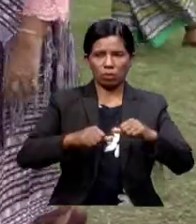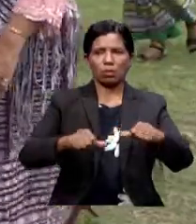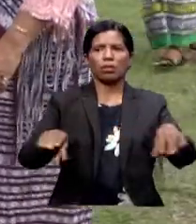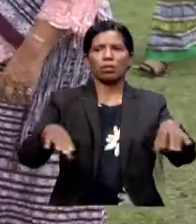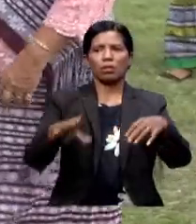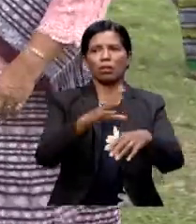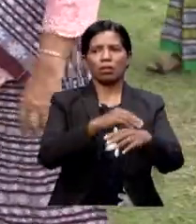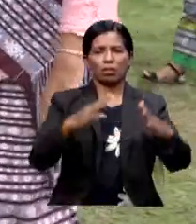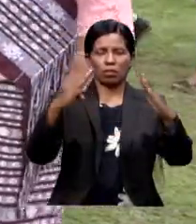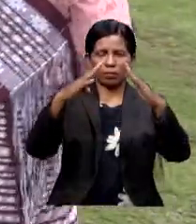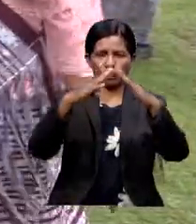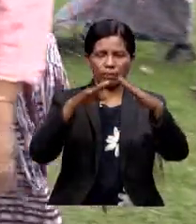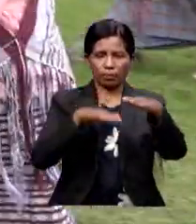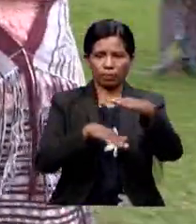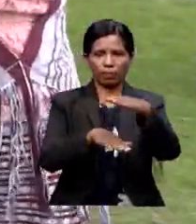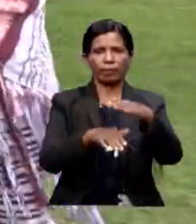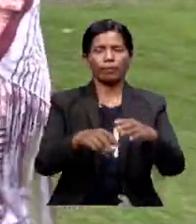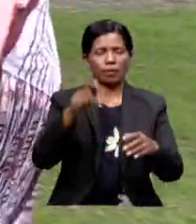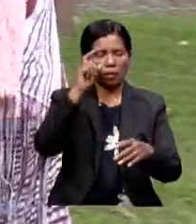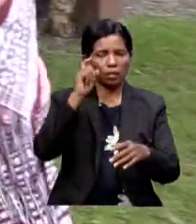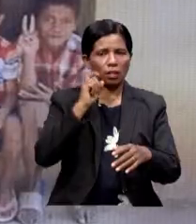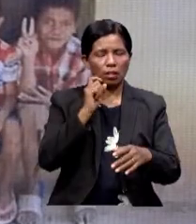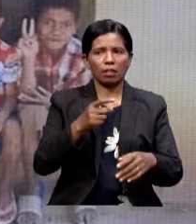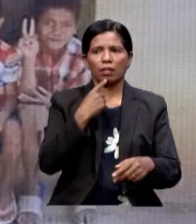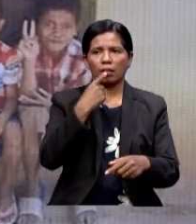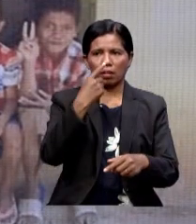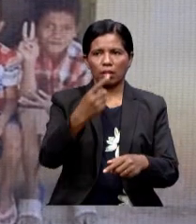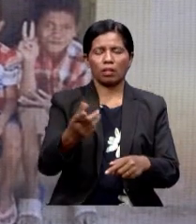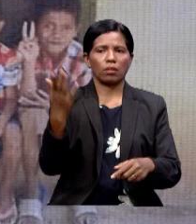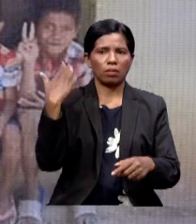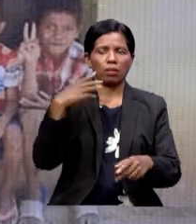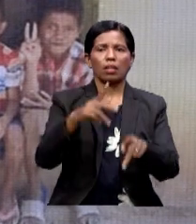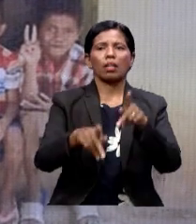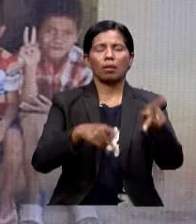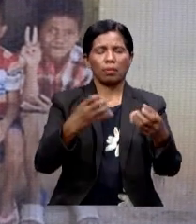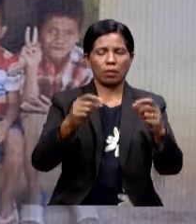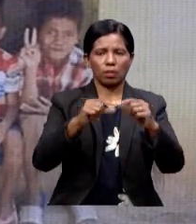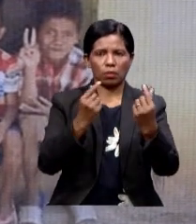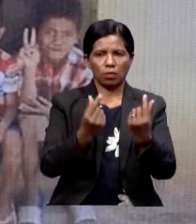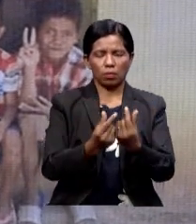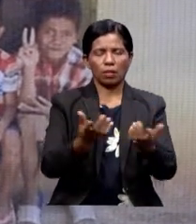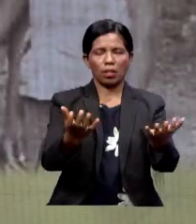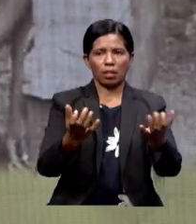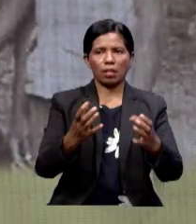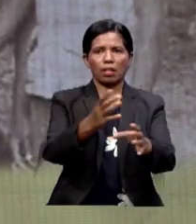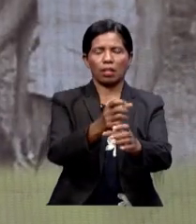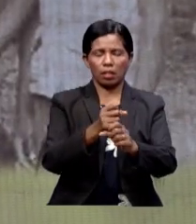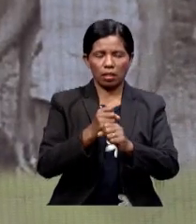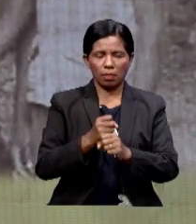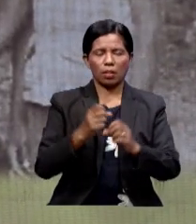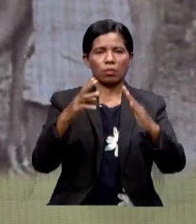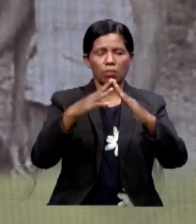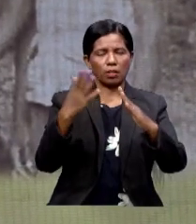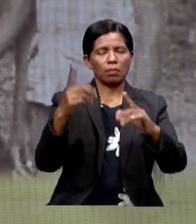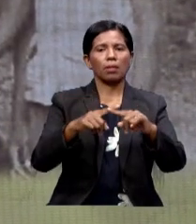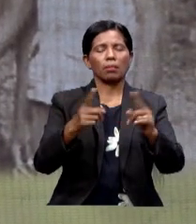uma marronem. Kairala San Usman Hateten, antes ne ema barak no grupo balun hakarak hadau Topo Ronis, mai be